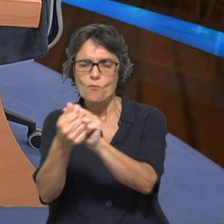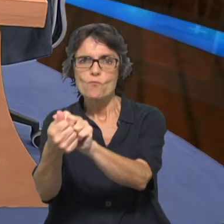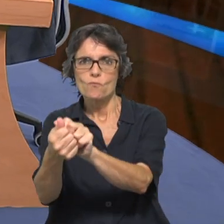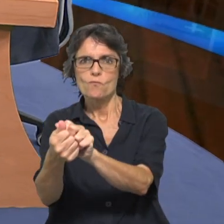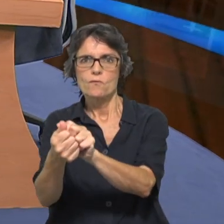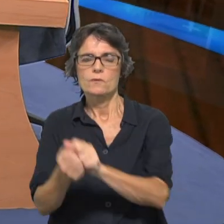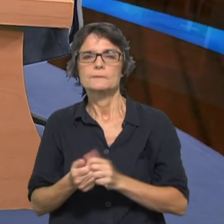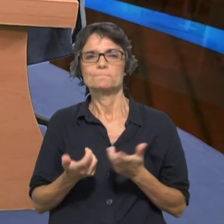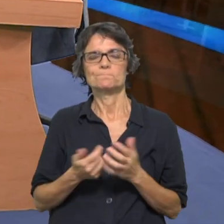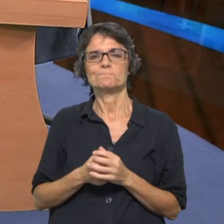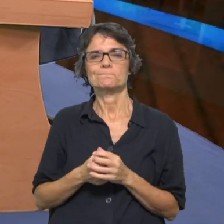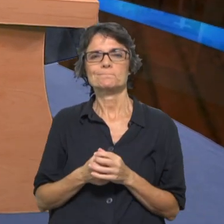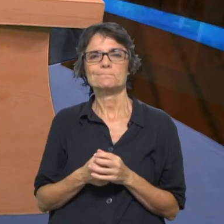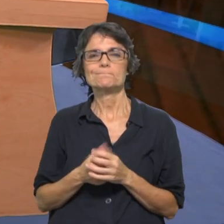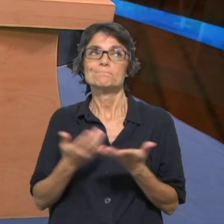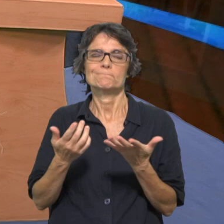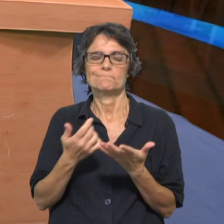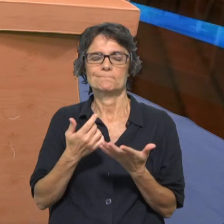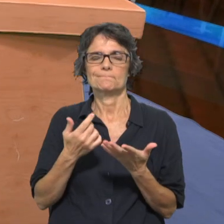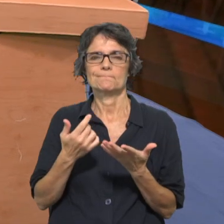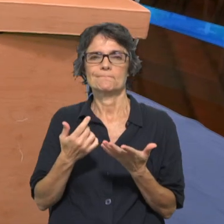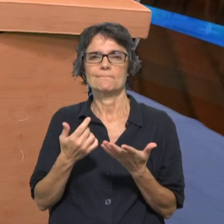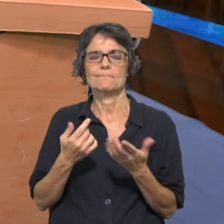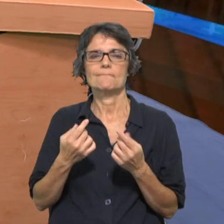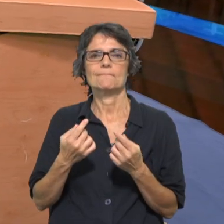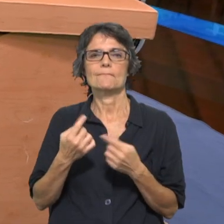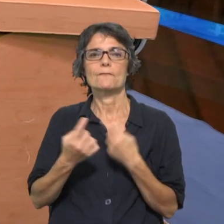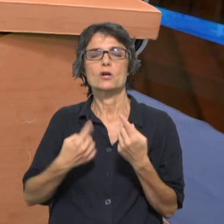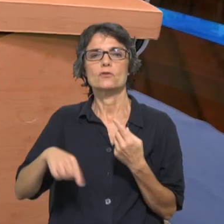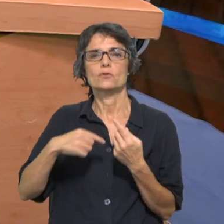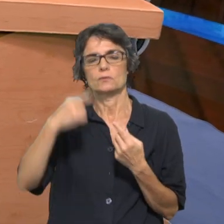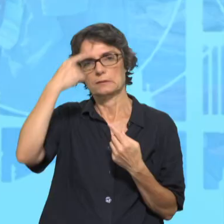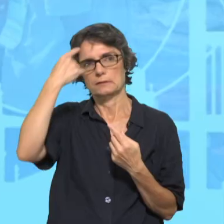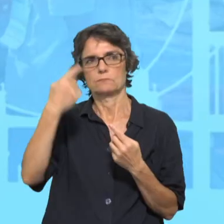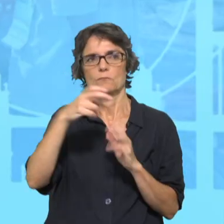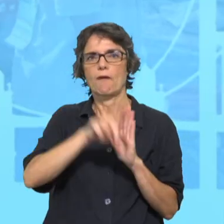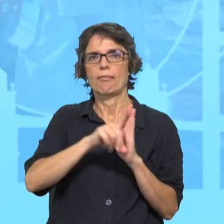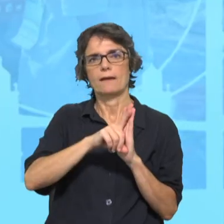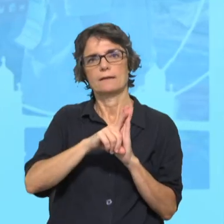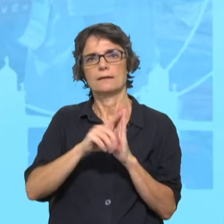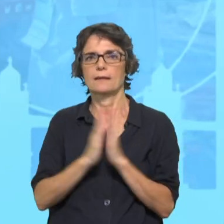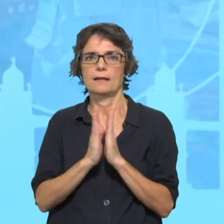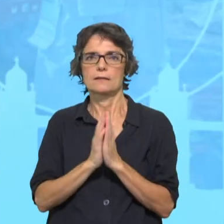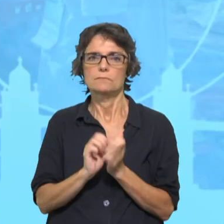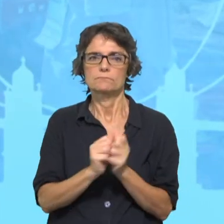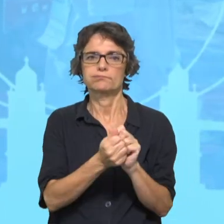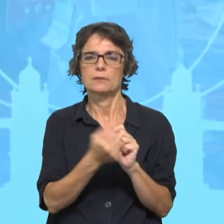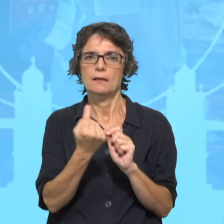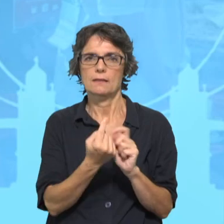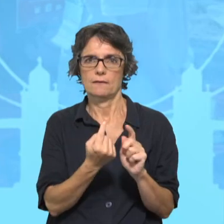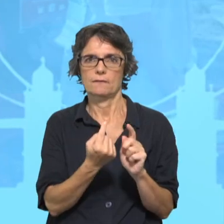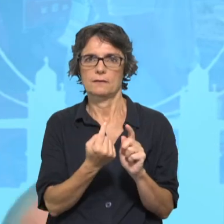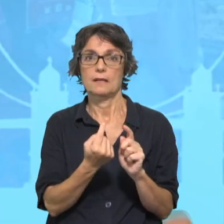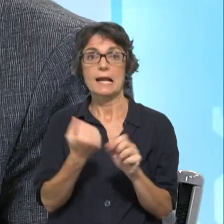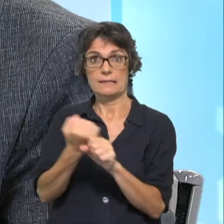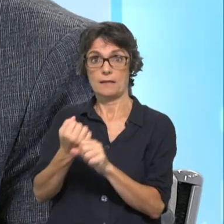de ser um exagero, porque, enfim, fala-se muitas vezes na própria transformação da norma, do direito canónico, não é? O trabalho sinodal, seja a